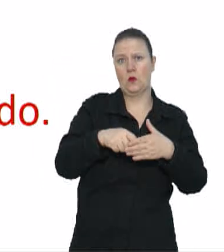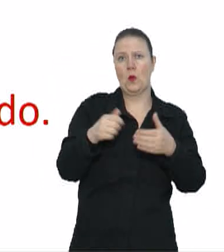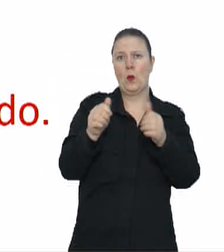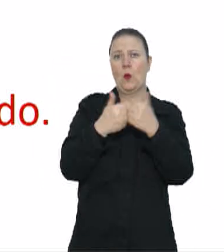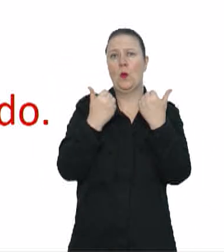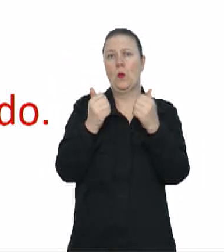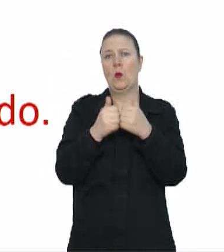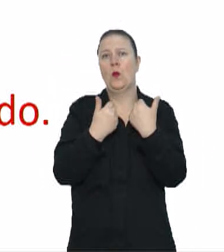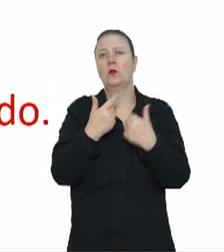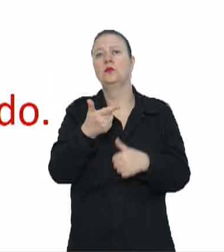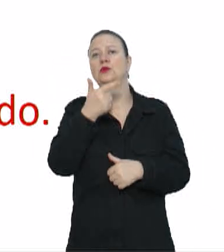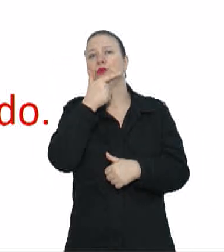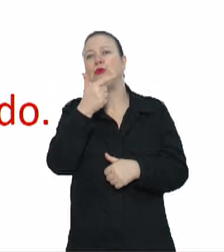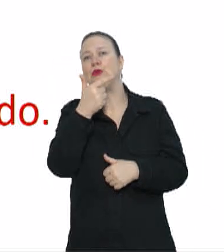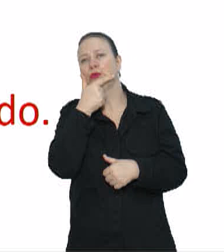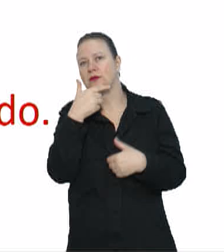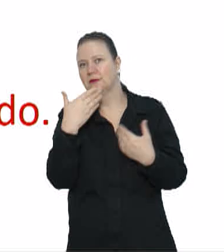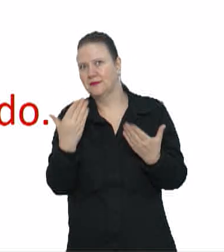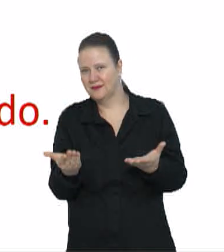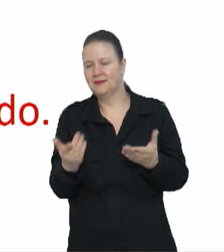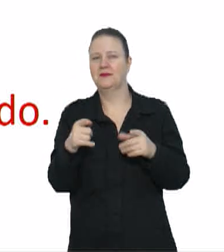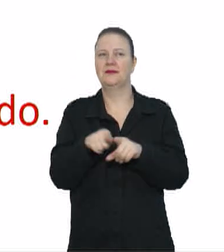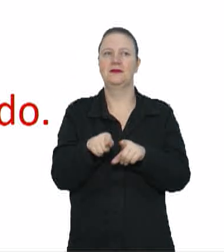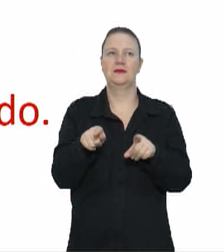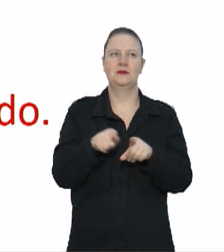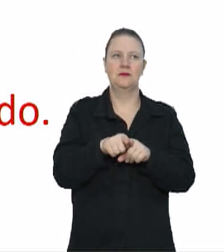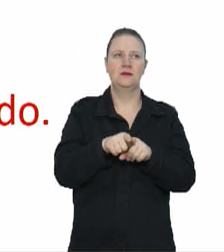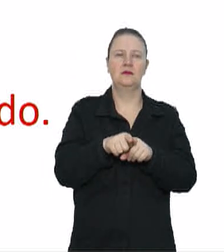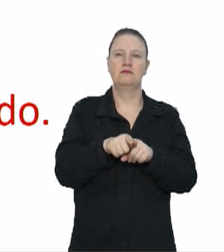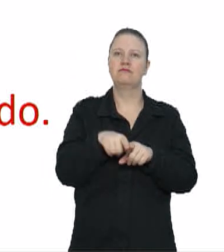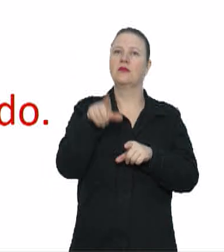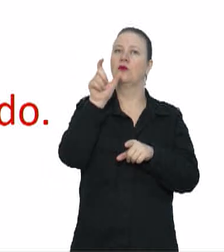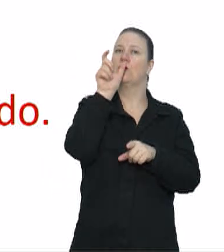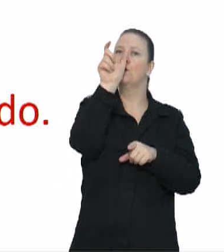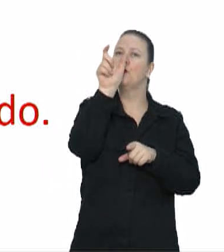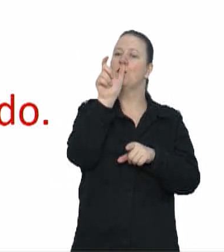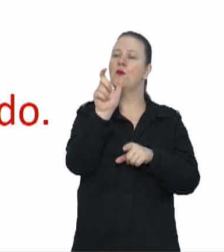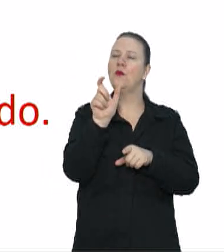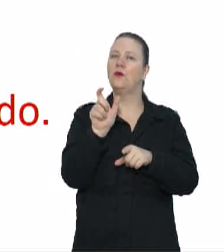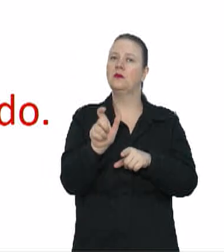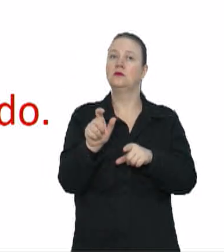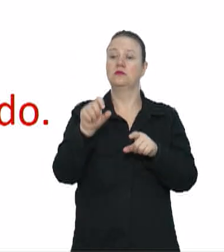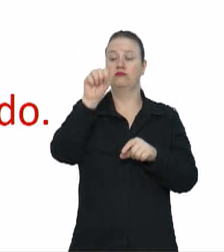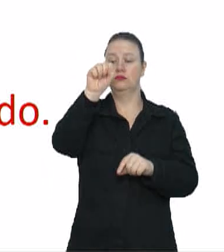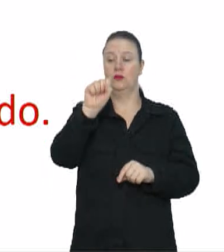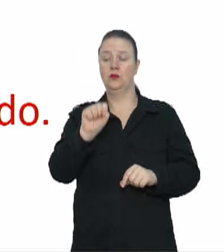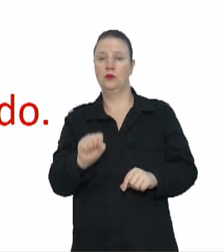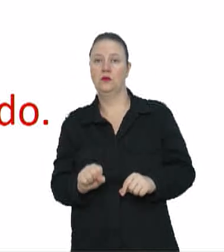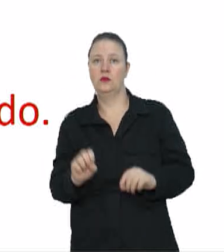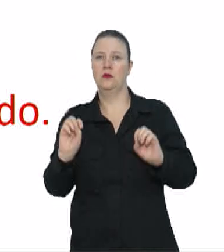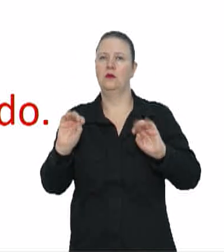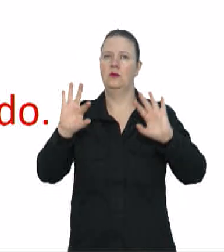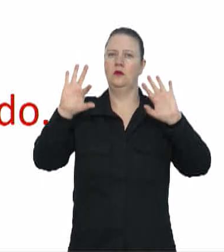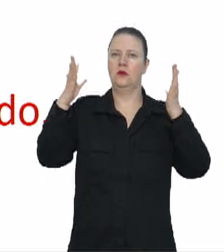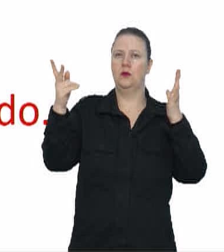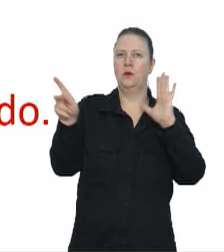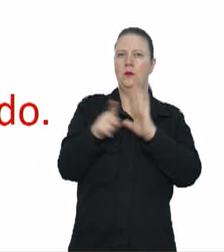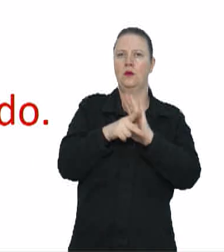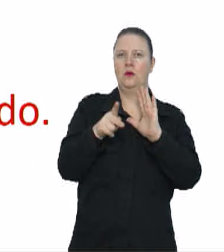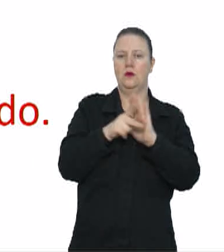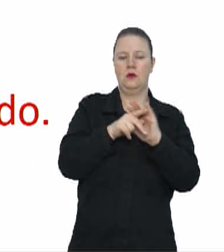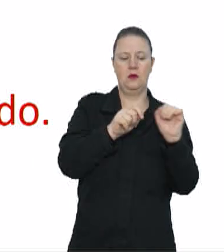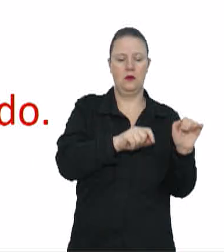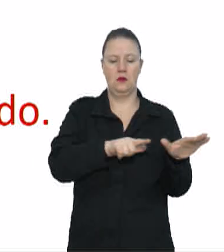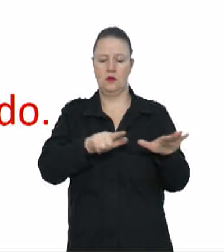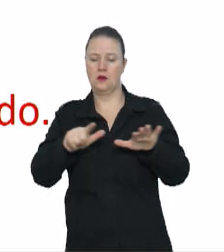Centro-Oeste, uma festa cultural, é o fogaréu, e um prato típico, o arroz boliviano. O Sul, uma festa típica, semana